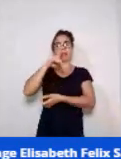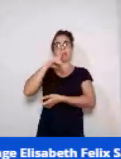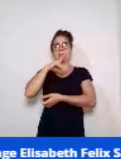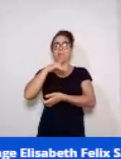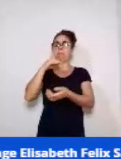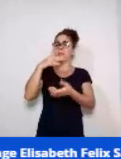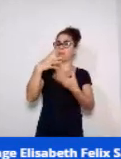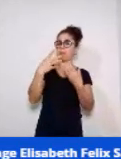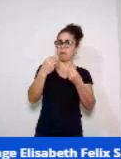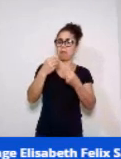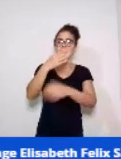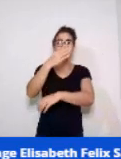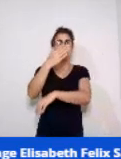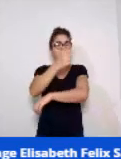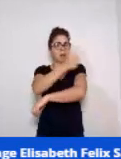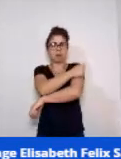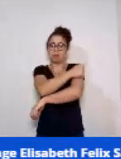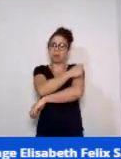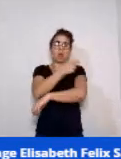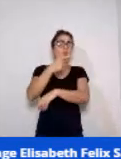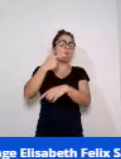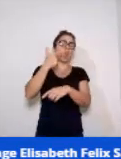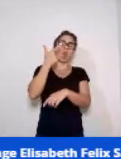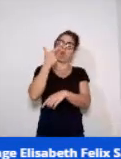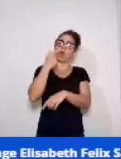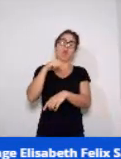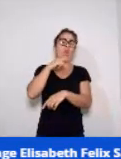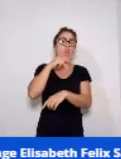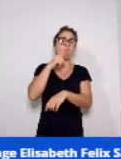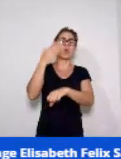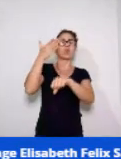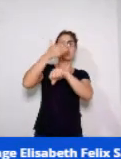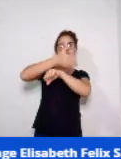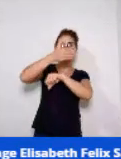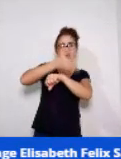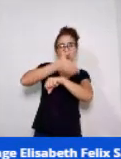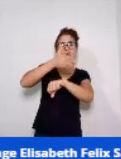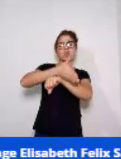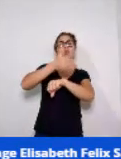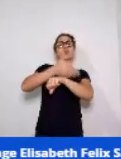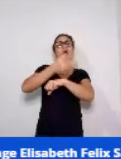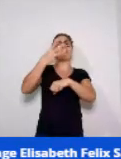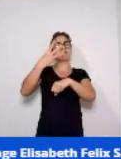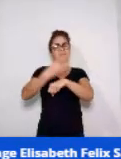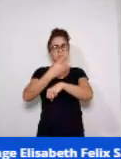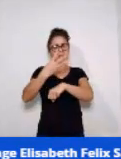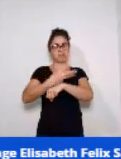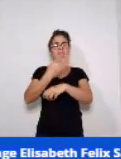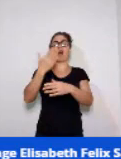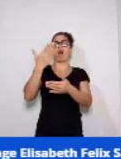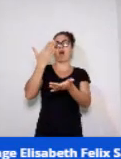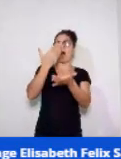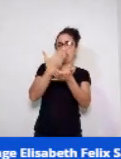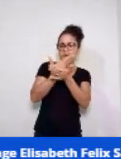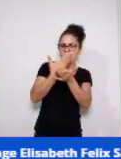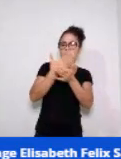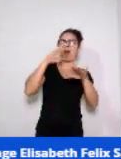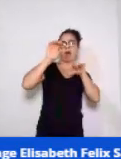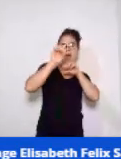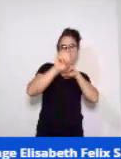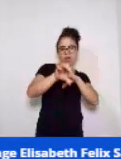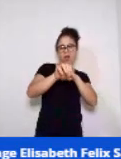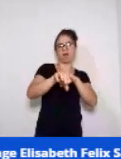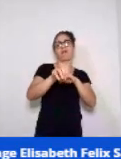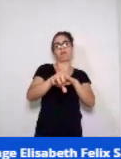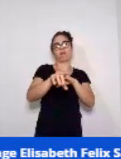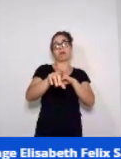a outro tipo de situação no WhatsApp, né? A ter acesso às aulas. Então, as nossas dificuldades, elas